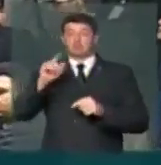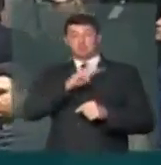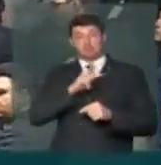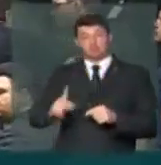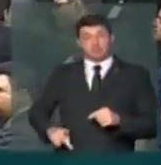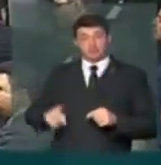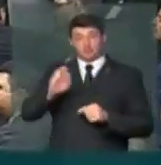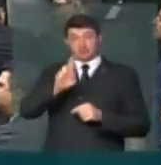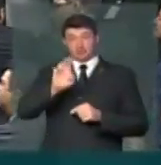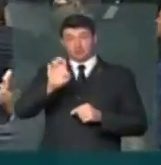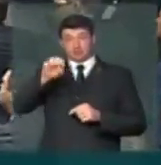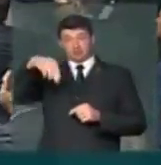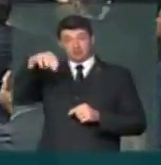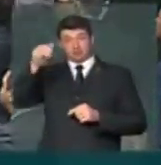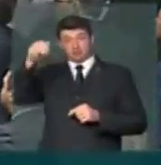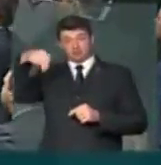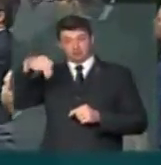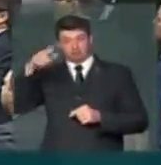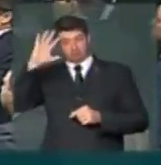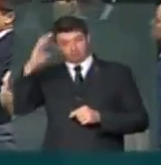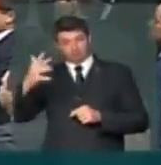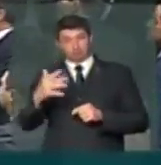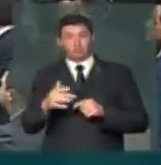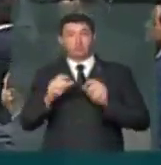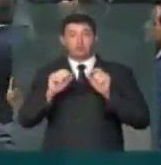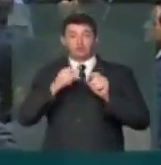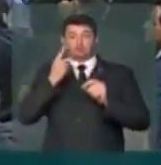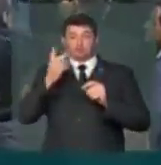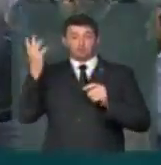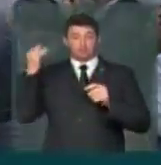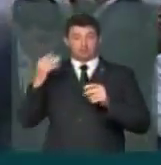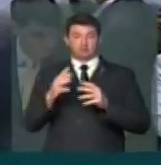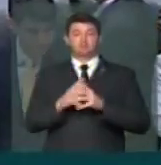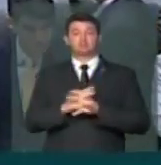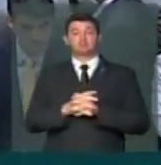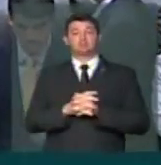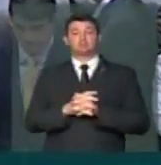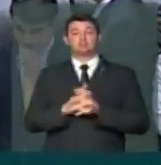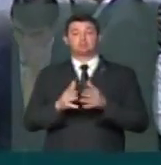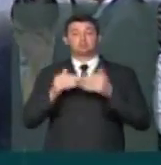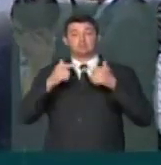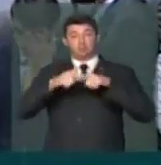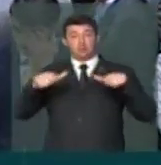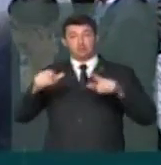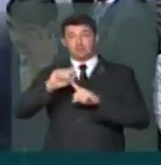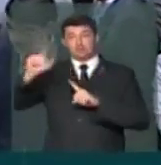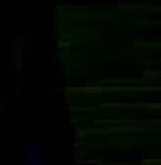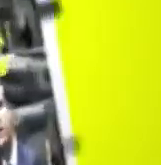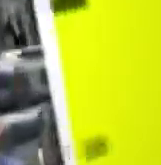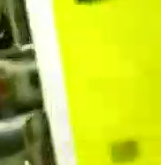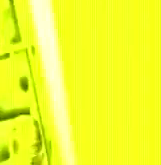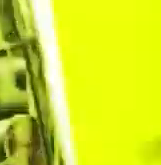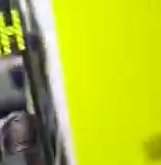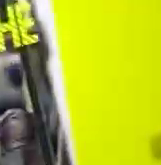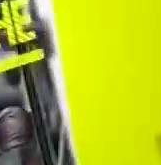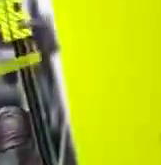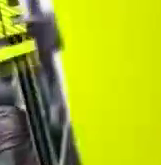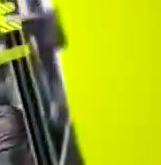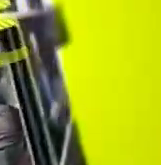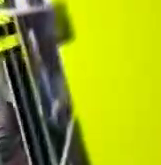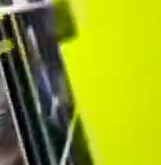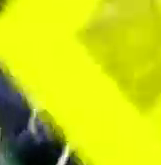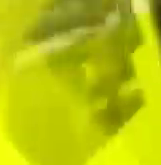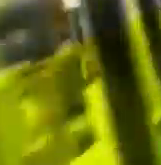tome uma decisão diferente da que ele tomou, a de pedir o esvaziamento das galerias. Que não